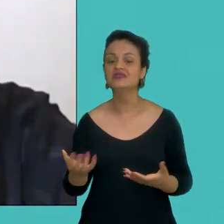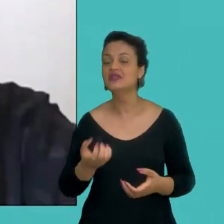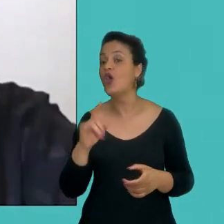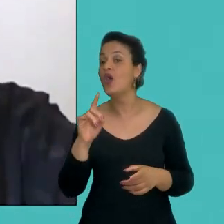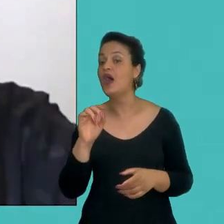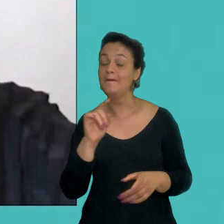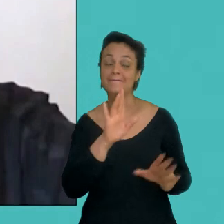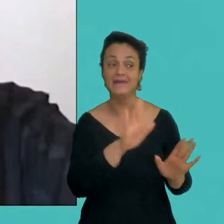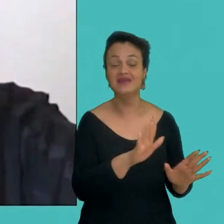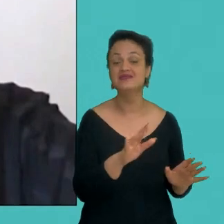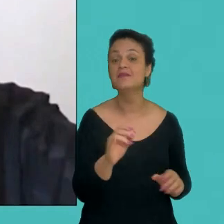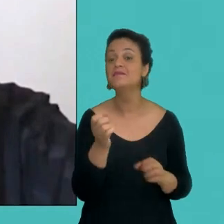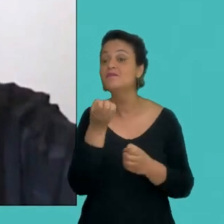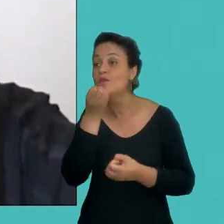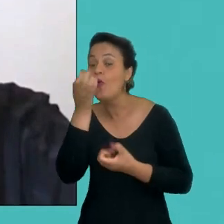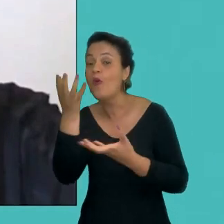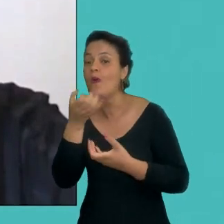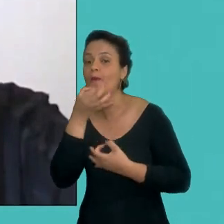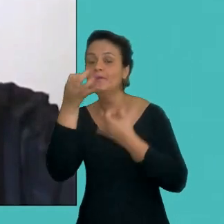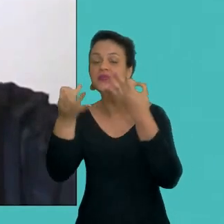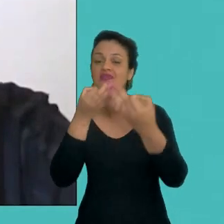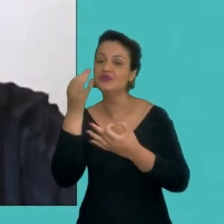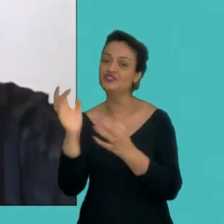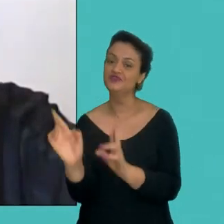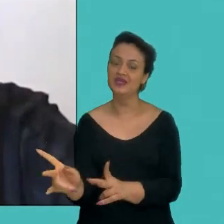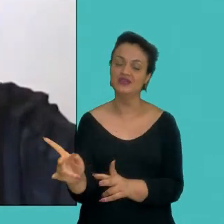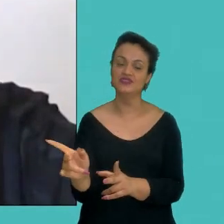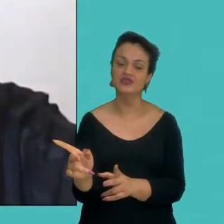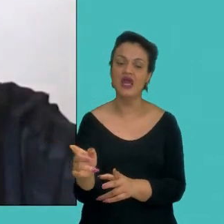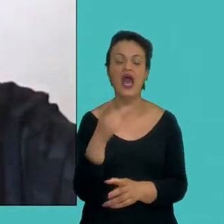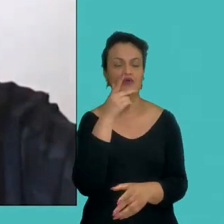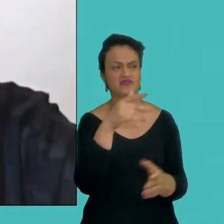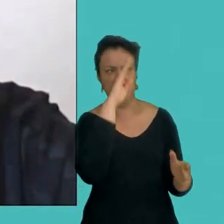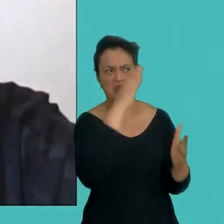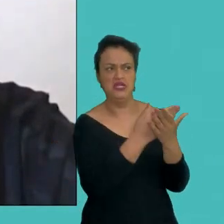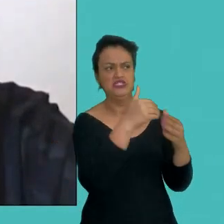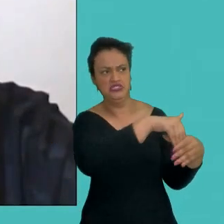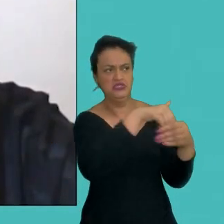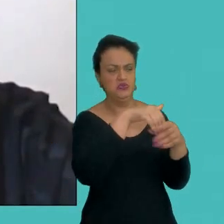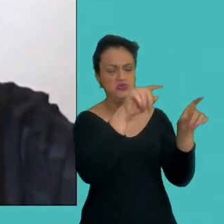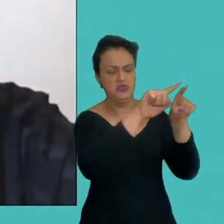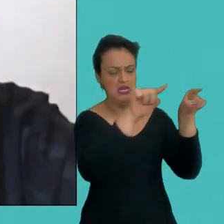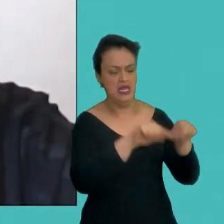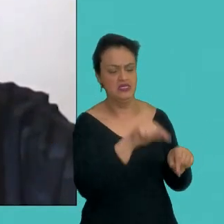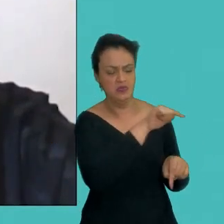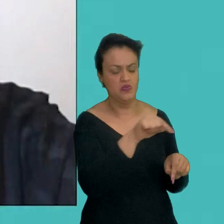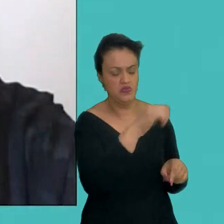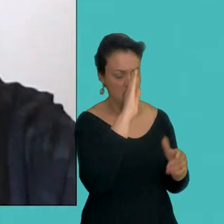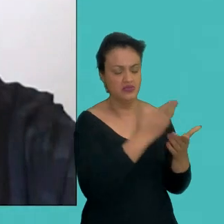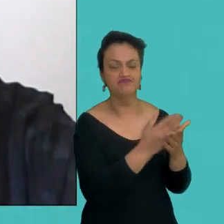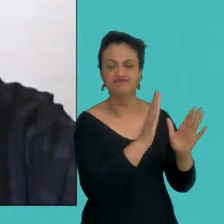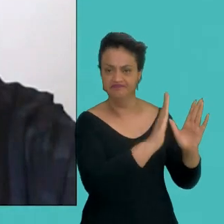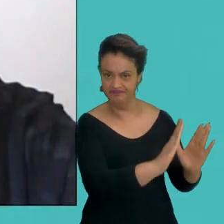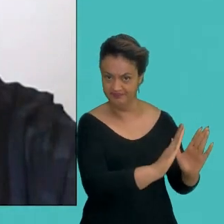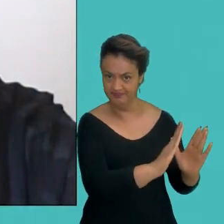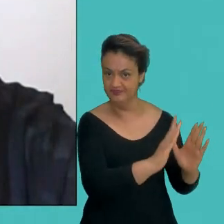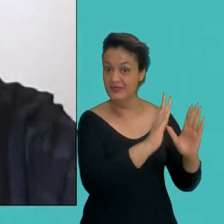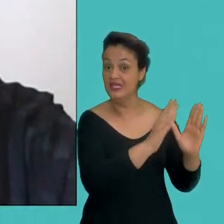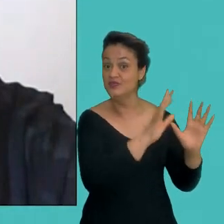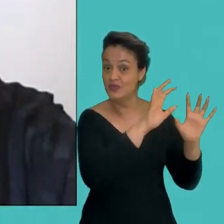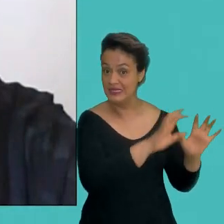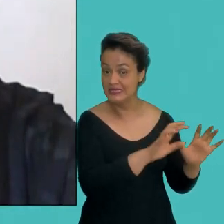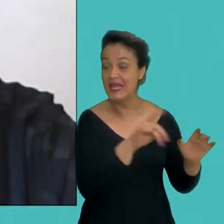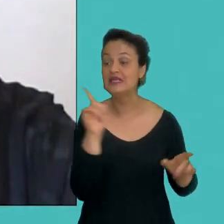onde se está apenas manifestando uma opinião crítica, por exemplo, sobre o funcionamento adequado ou não adequado